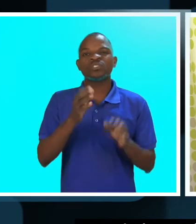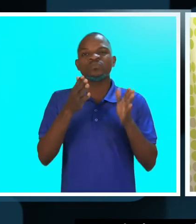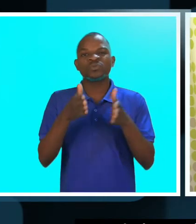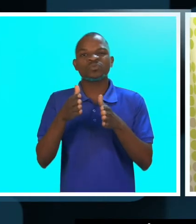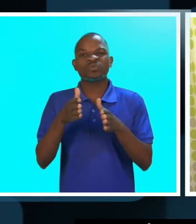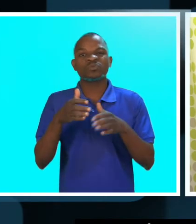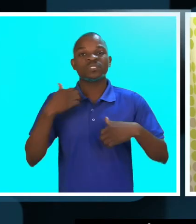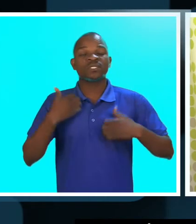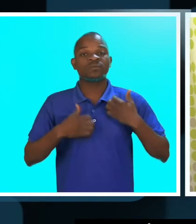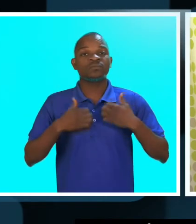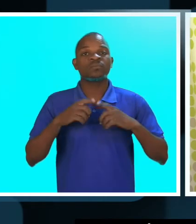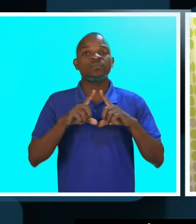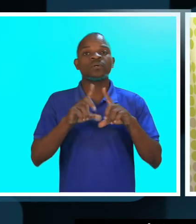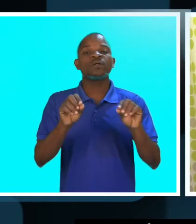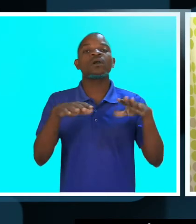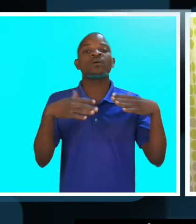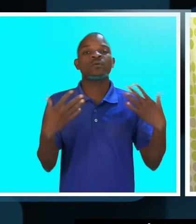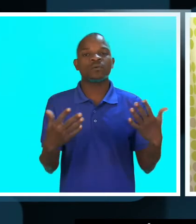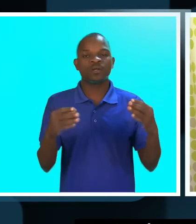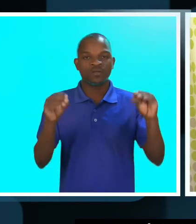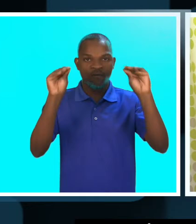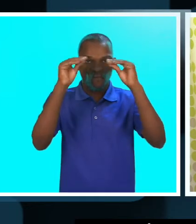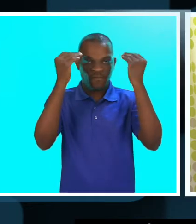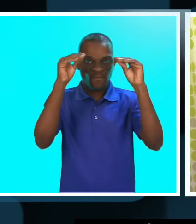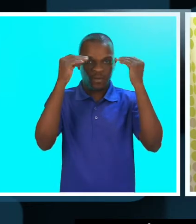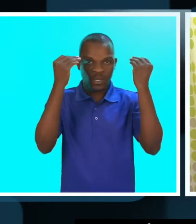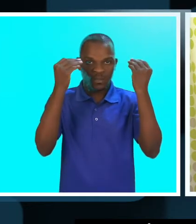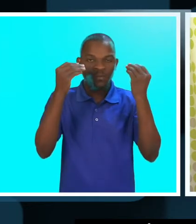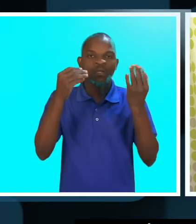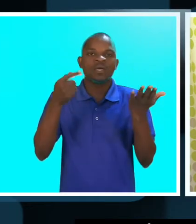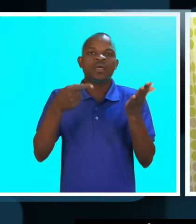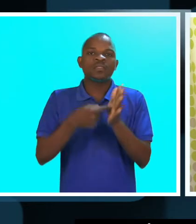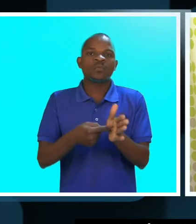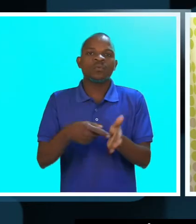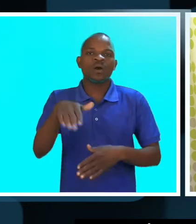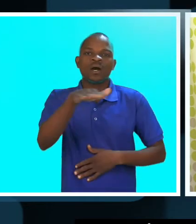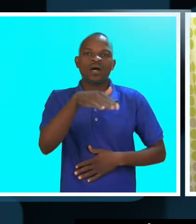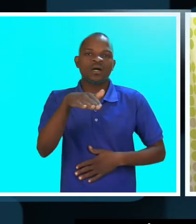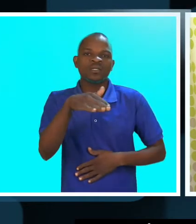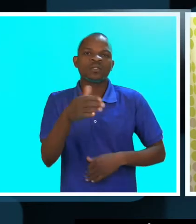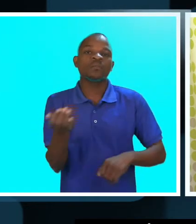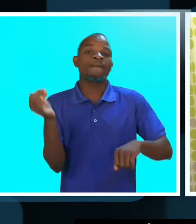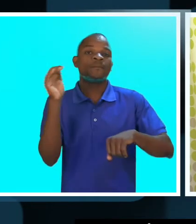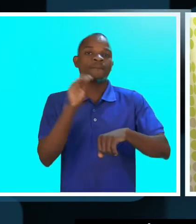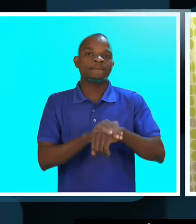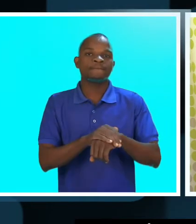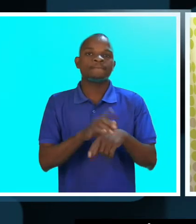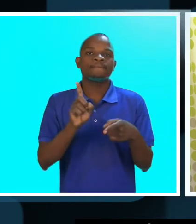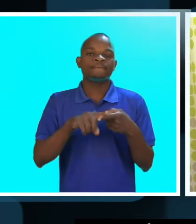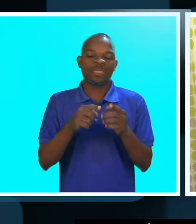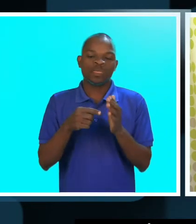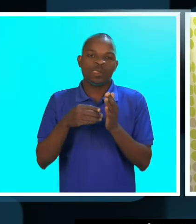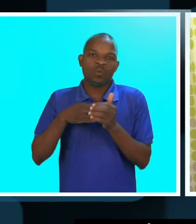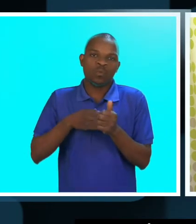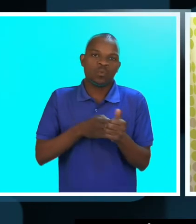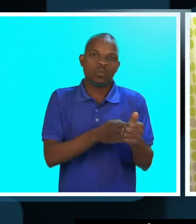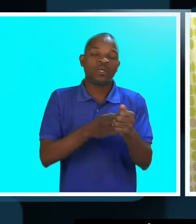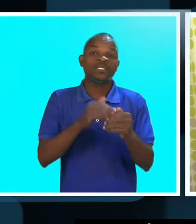virar as nossas atenções para a formação em áreas tecnológicas,